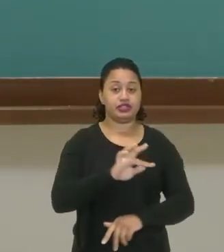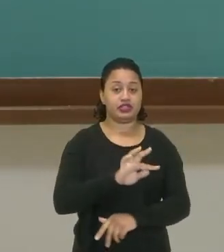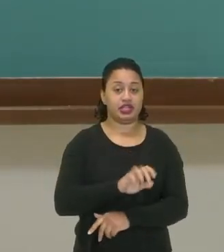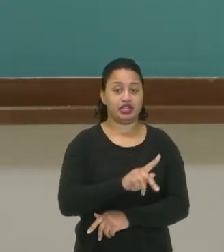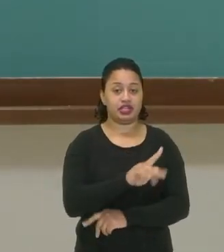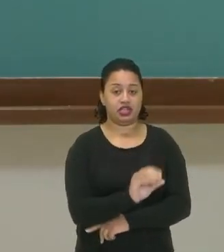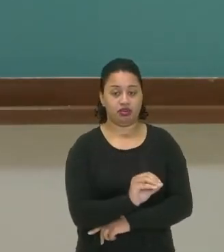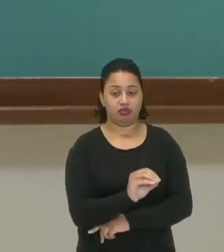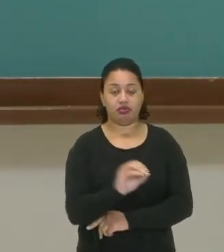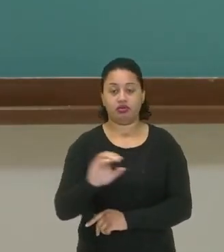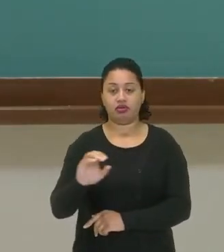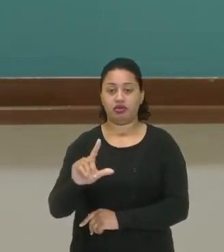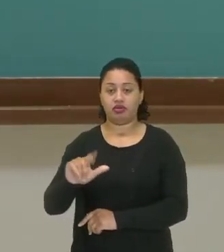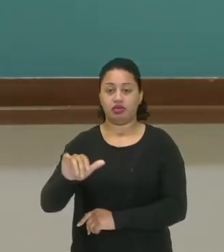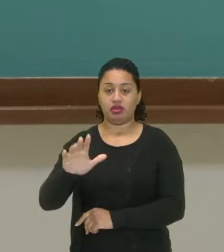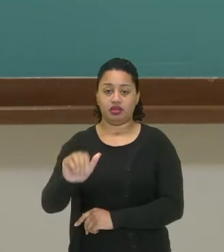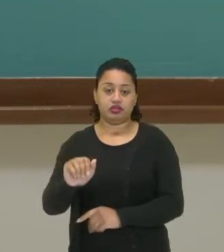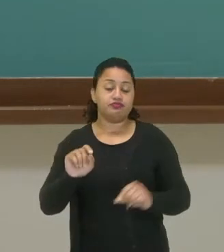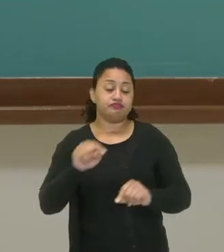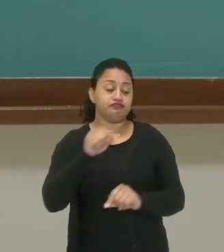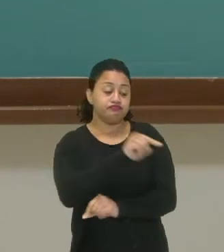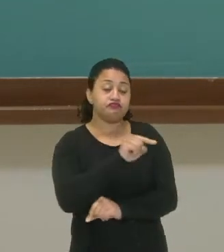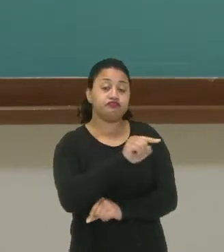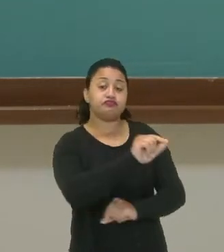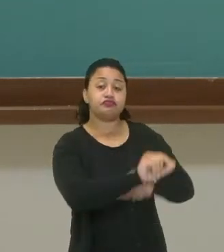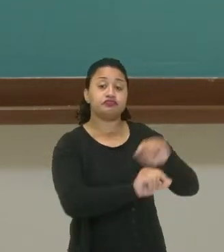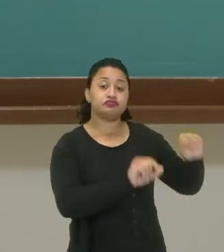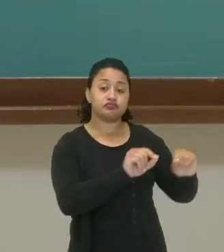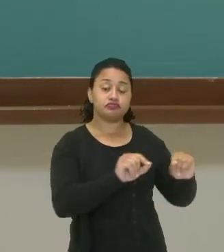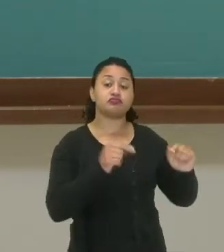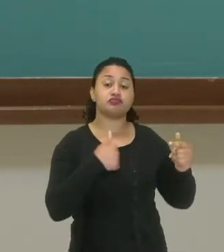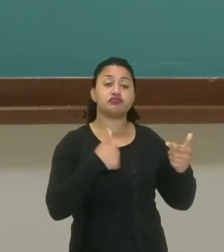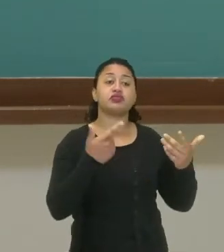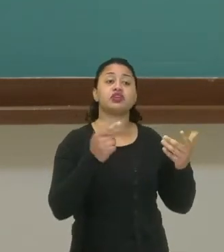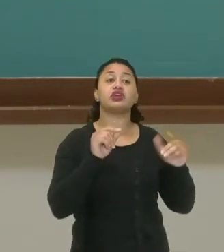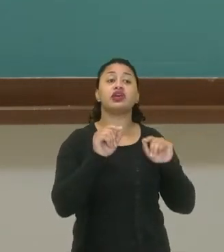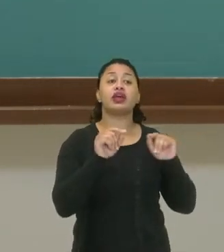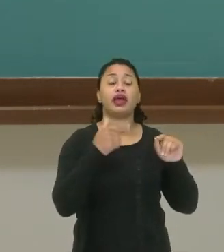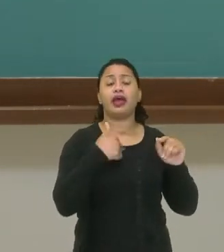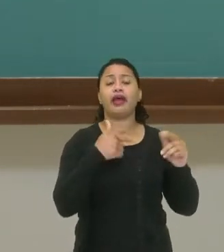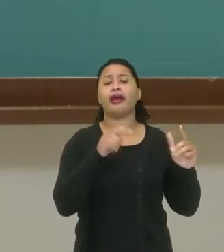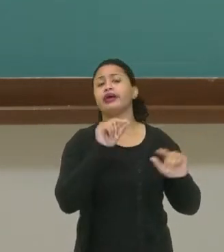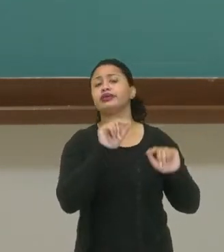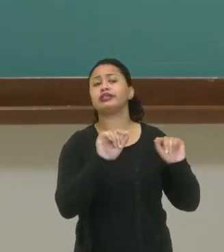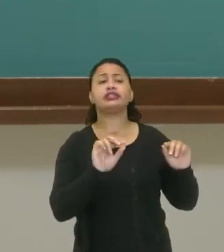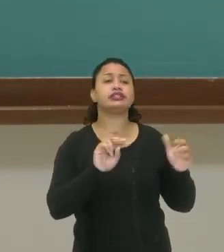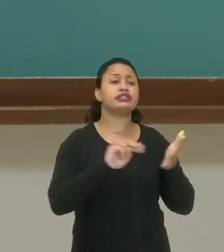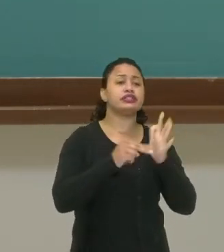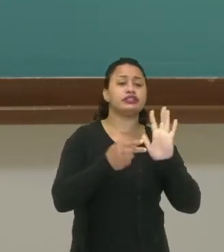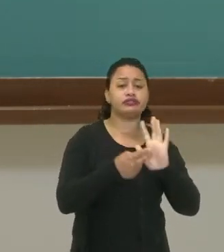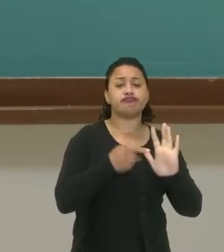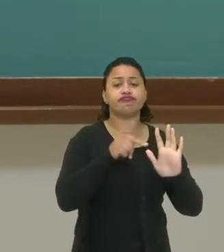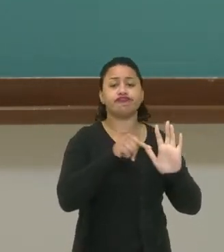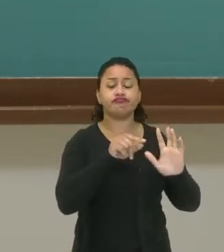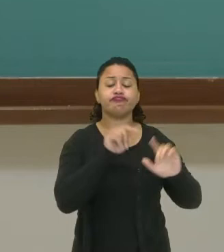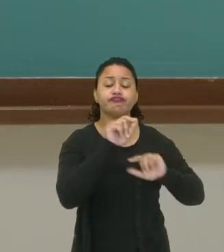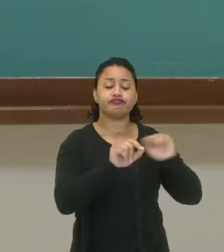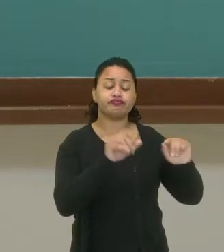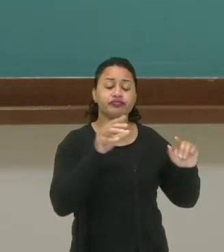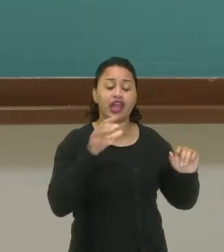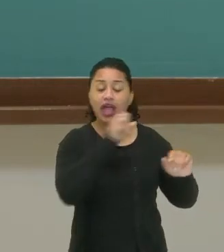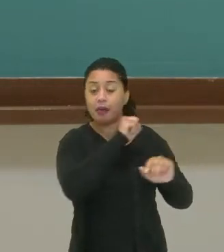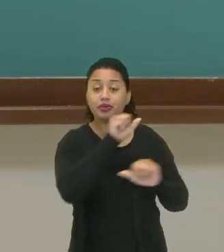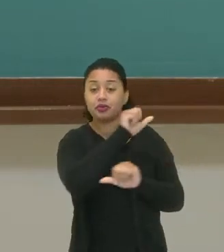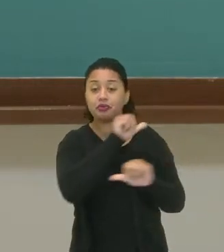clima. Então, vamos começar pelo tempo. O tempo atmosférico, ele é efêmero. O que eu quero dizer com isso? Ele muda